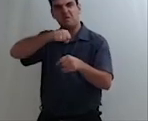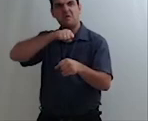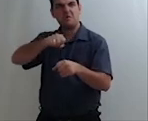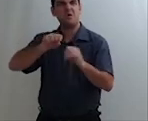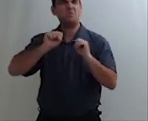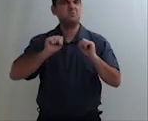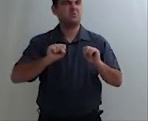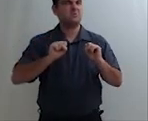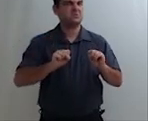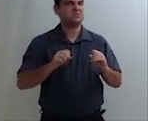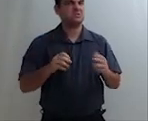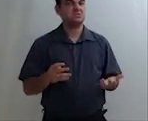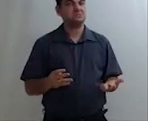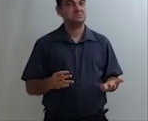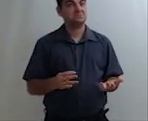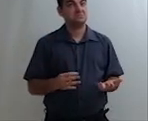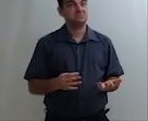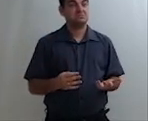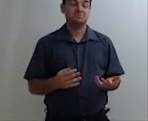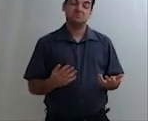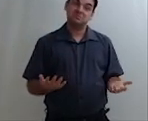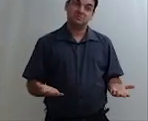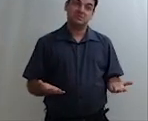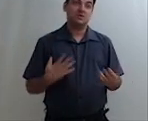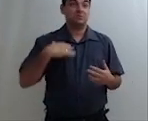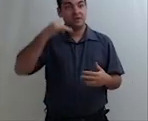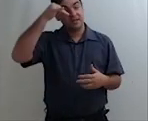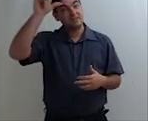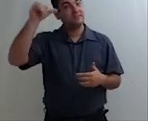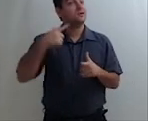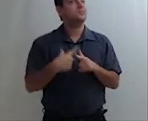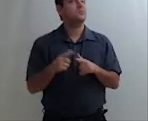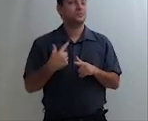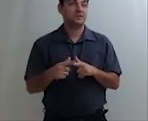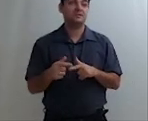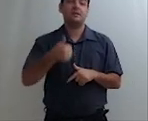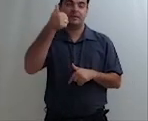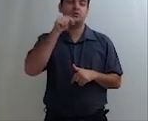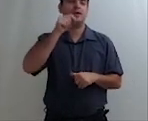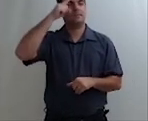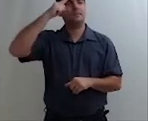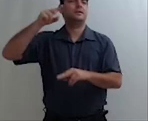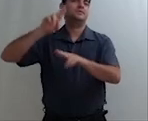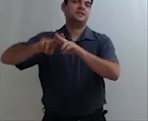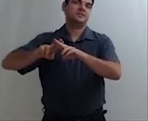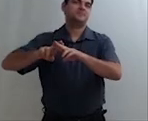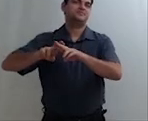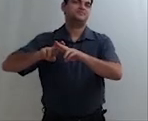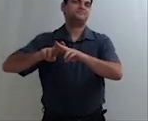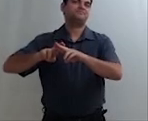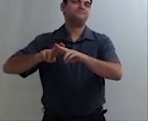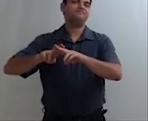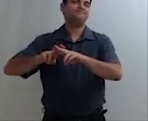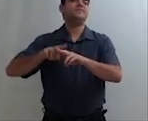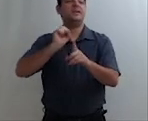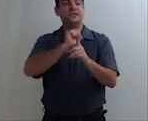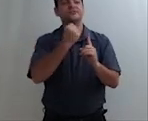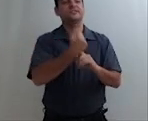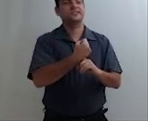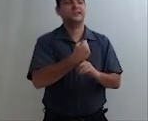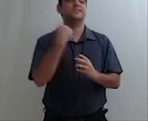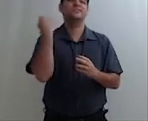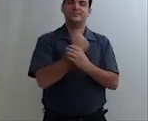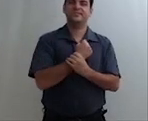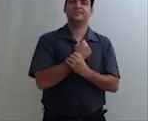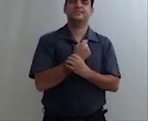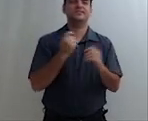tentativa de de de evitar a reiteração delitiva mas também o acautelamento social decorrente da repercussão negativa e do